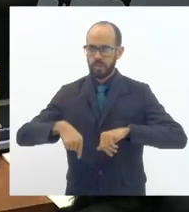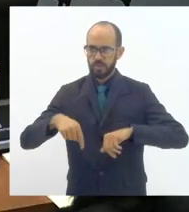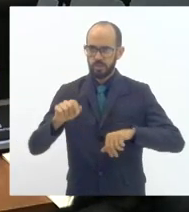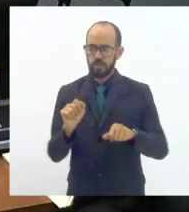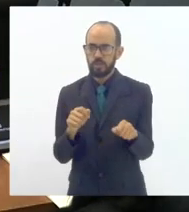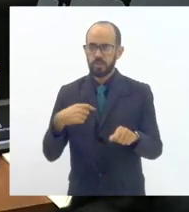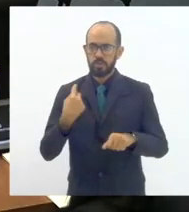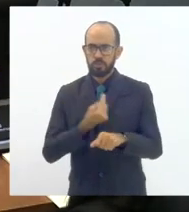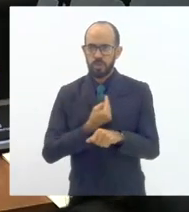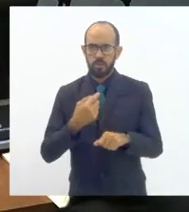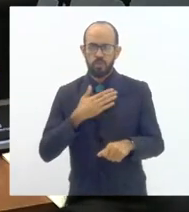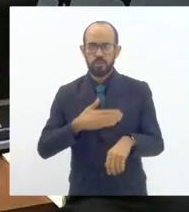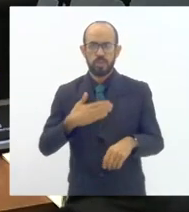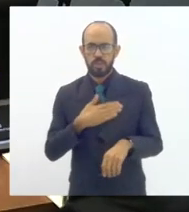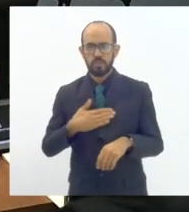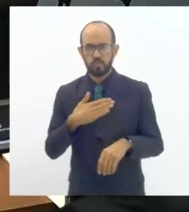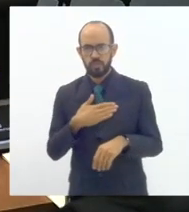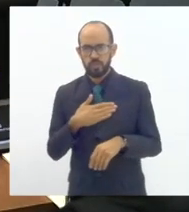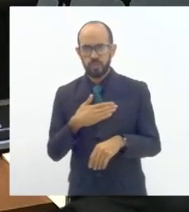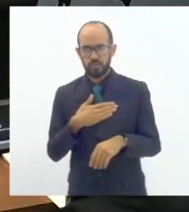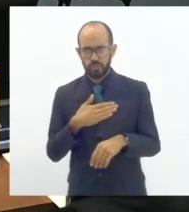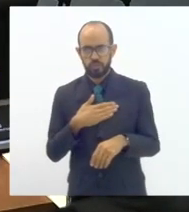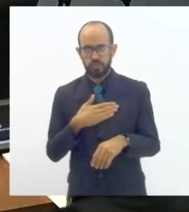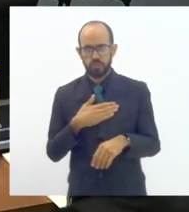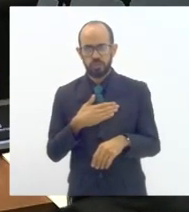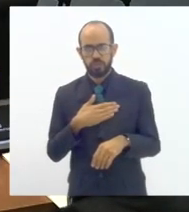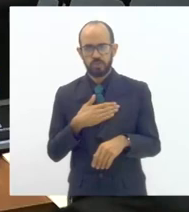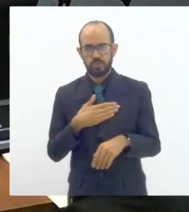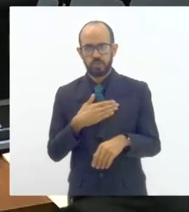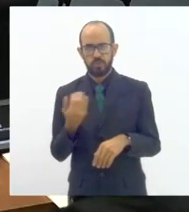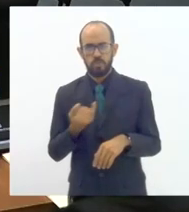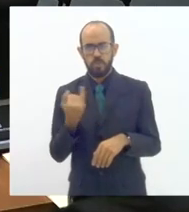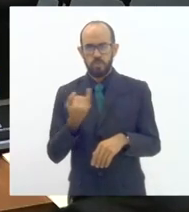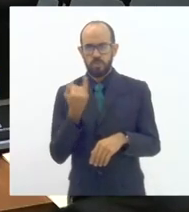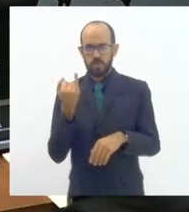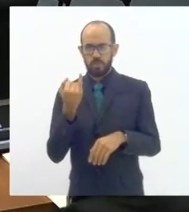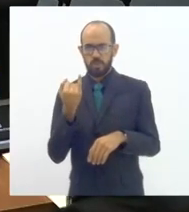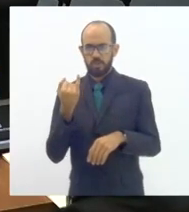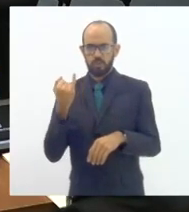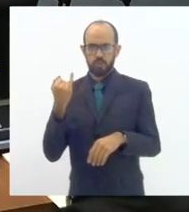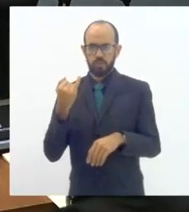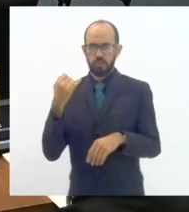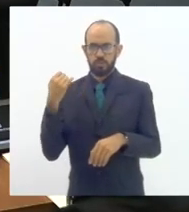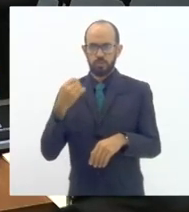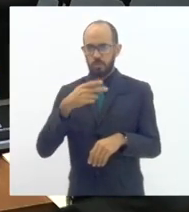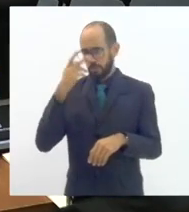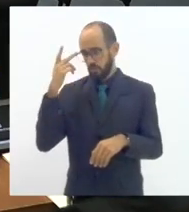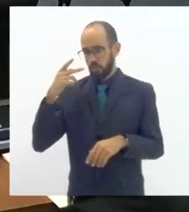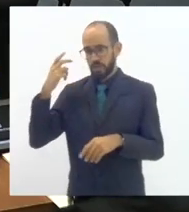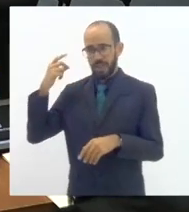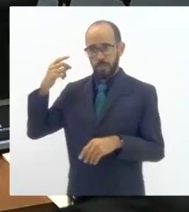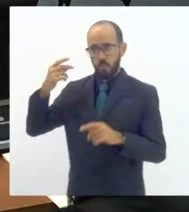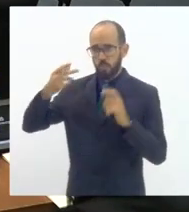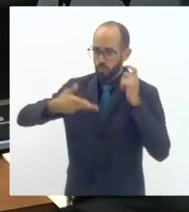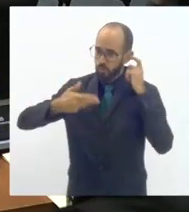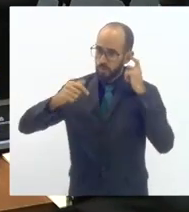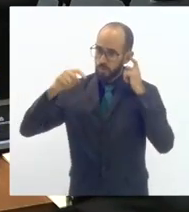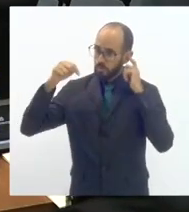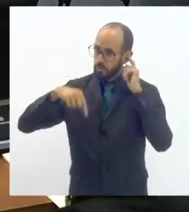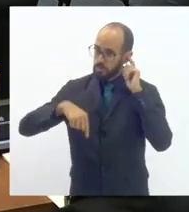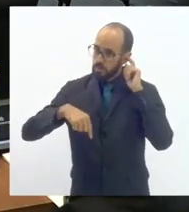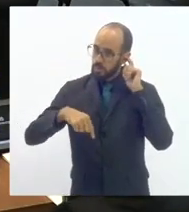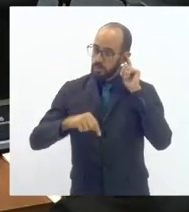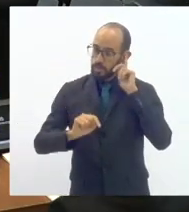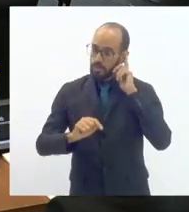para nós é muito gratificante e enriquecedor ter alguém aqui que há tantos anos ocupa o espaço do parlamento e